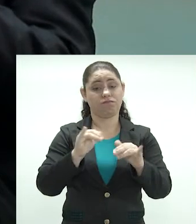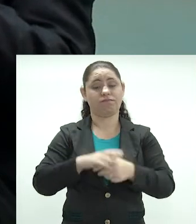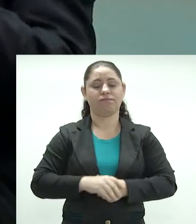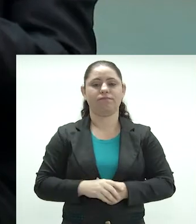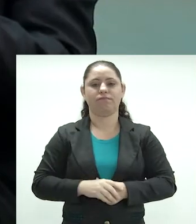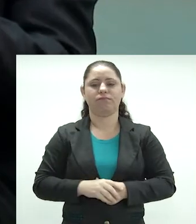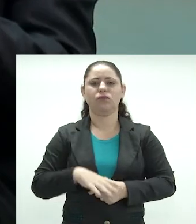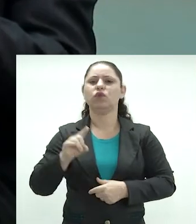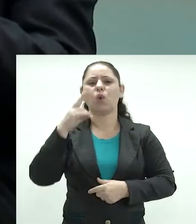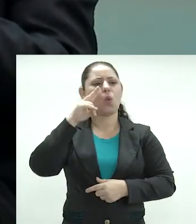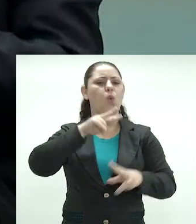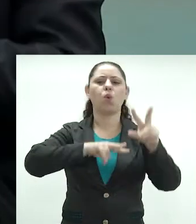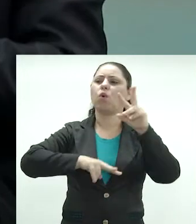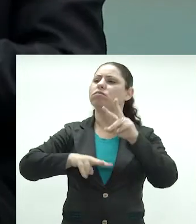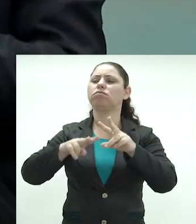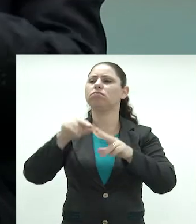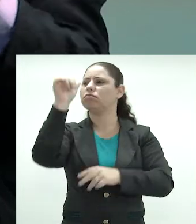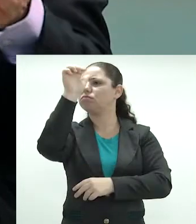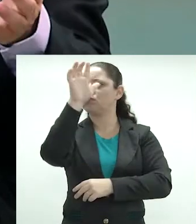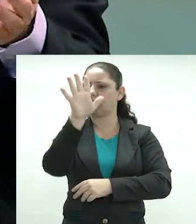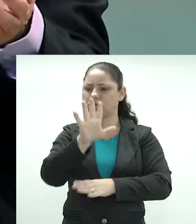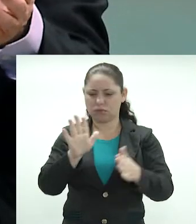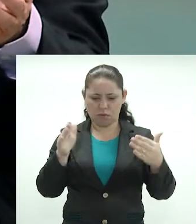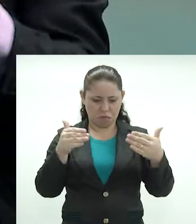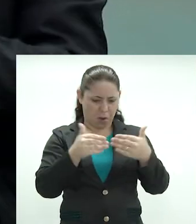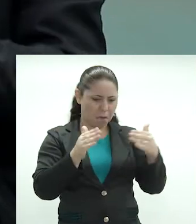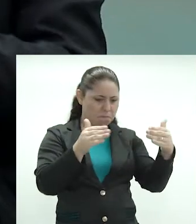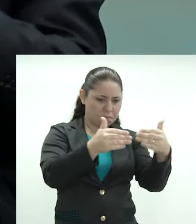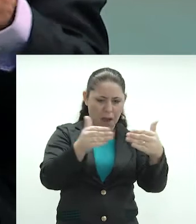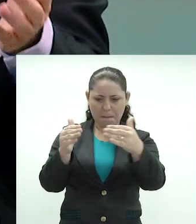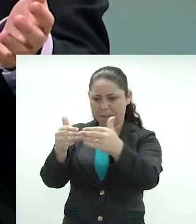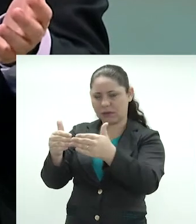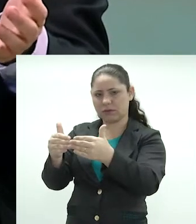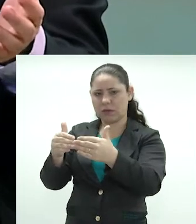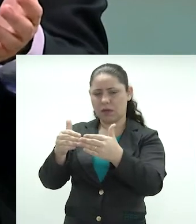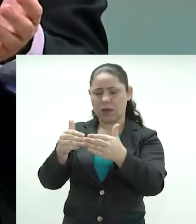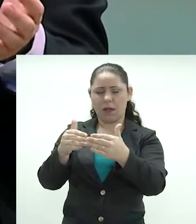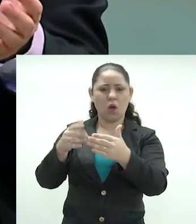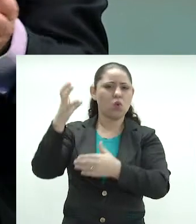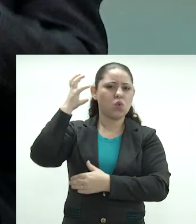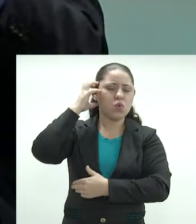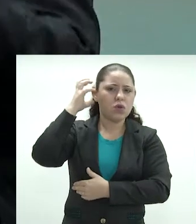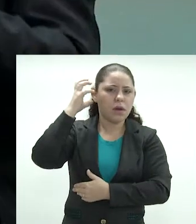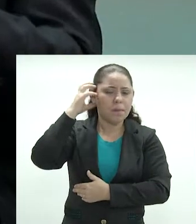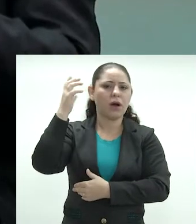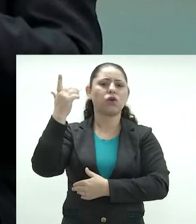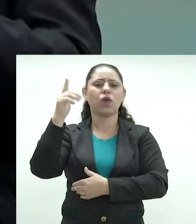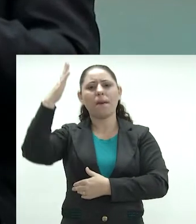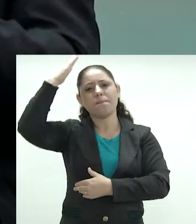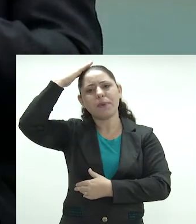falta um pouco de informação. Basta olhar para o resto do Brasil. O Brasil inteiro se fechou em lockdowns. Mato